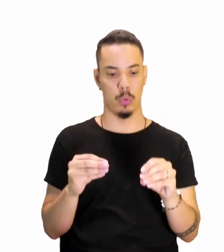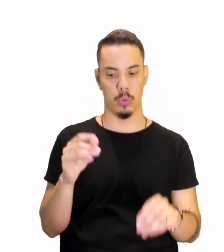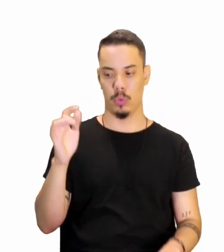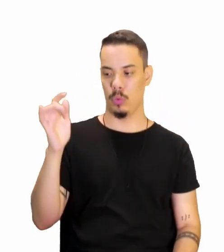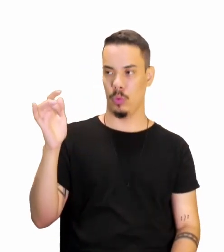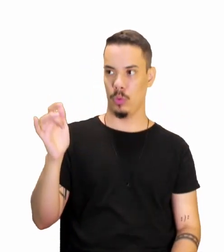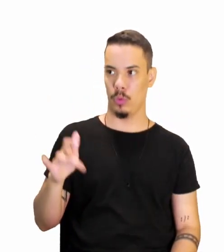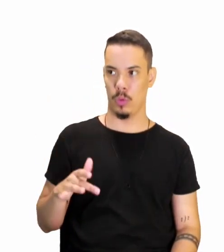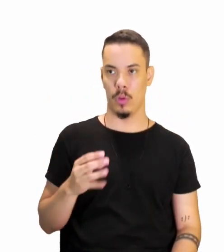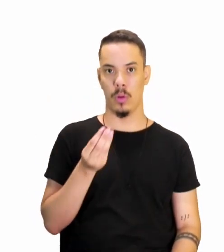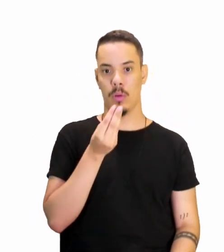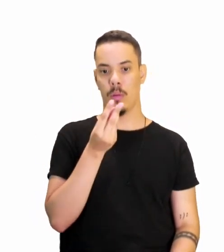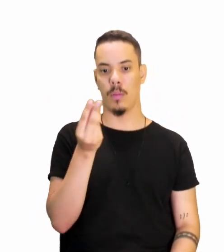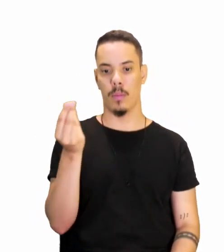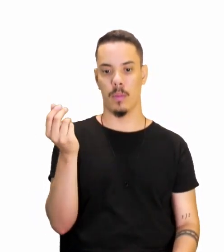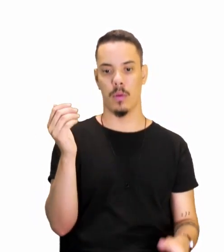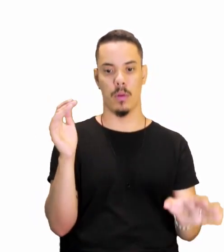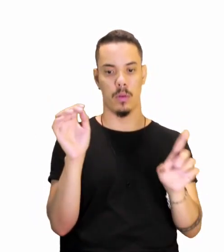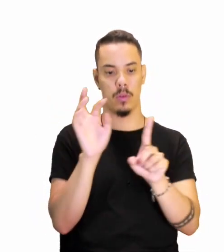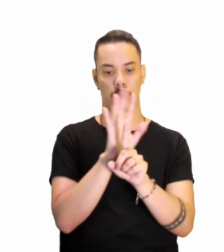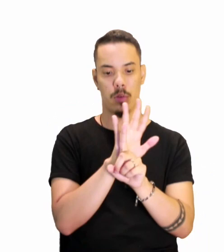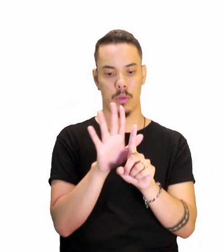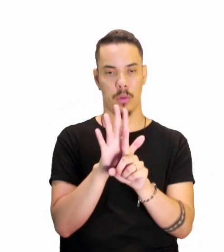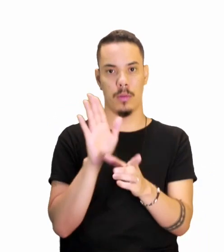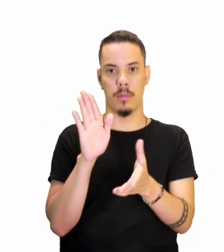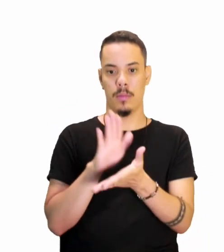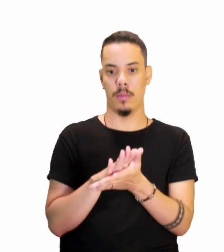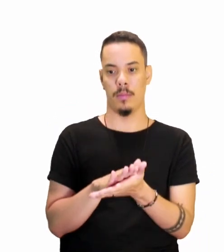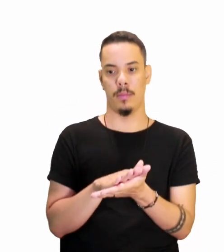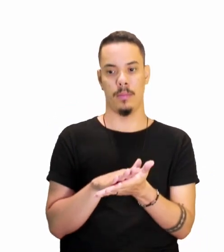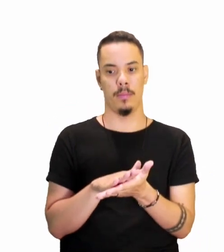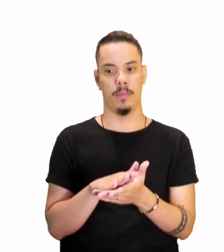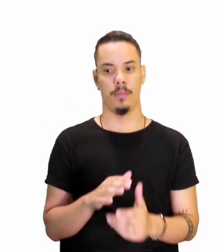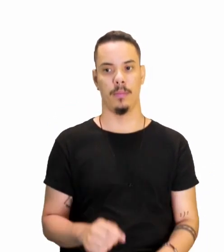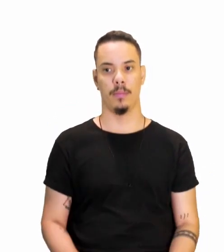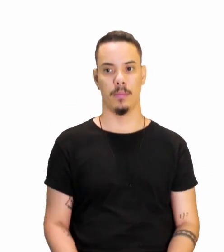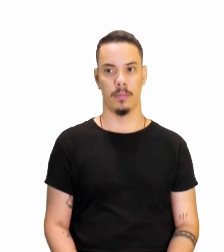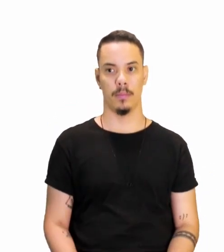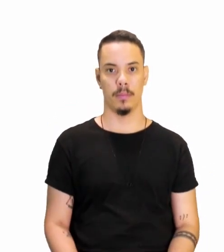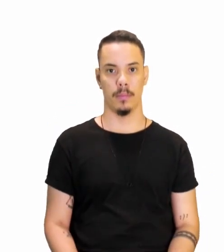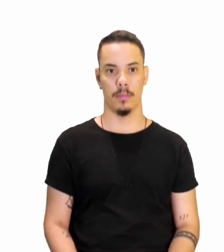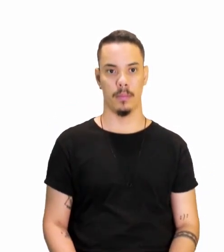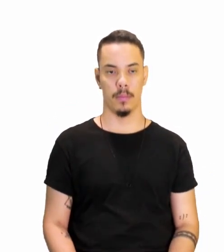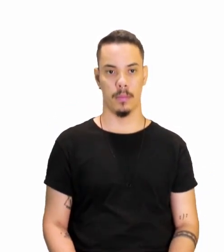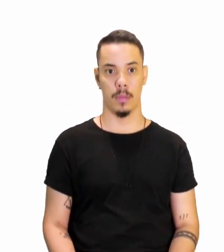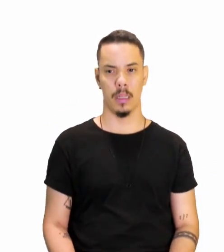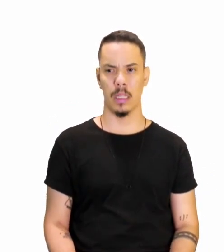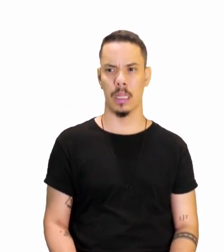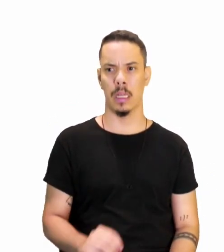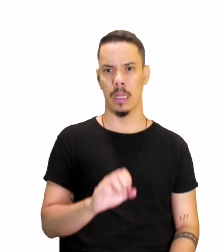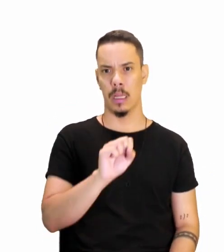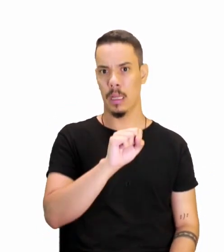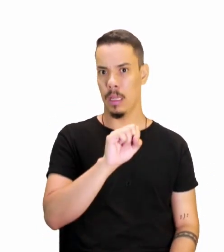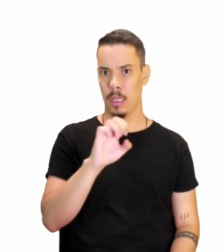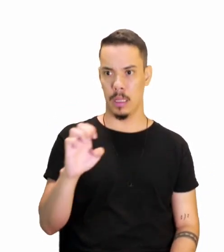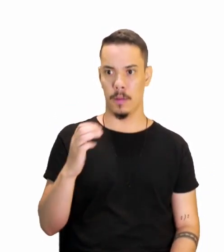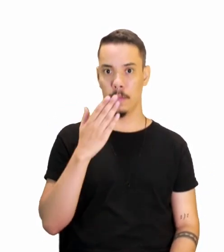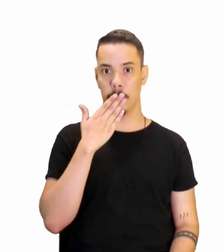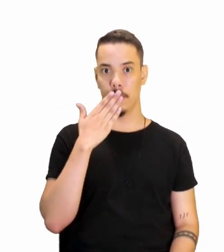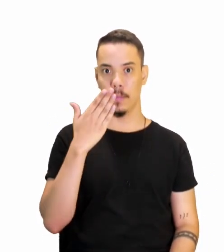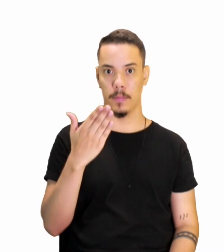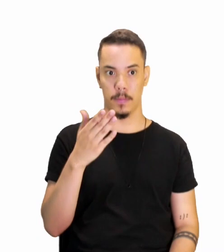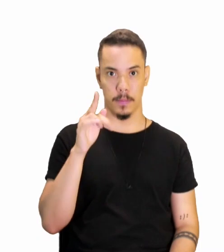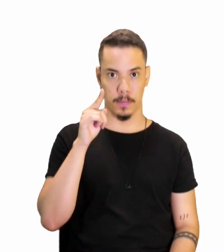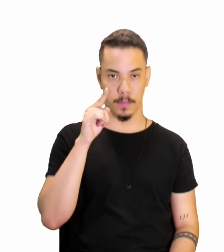em sombra, em nada. Se eu fosse pedir para você,